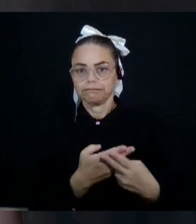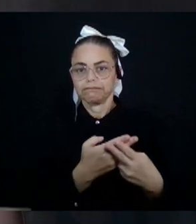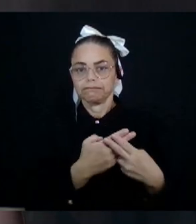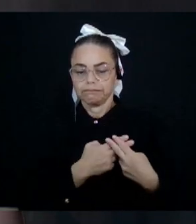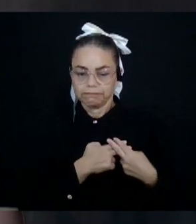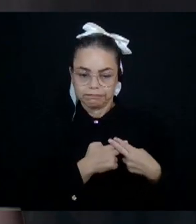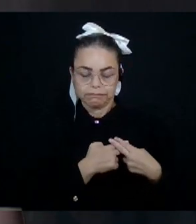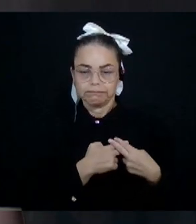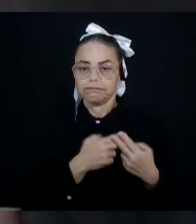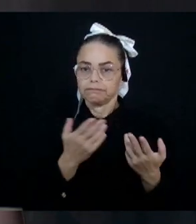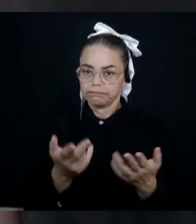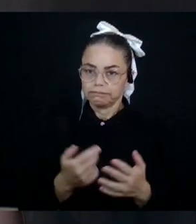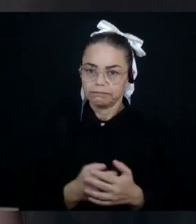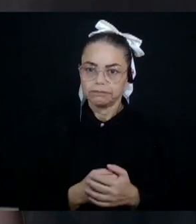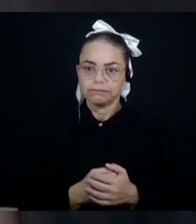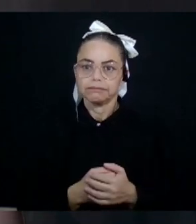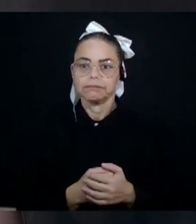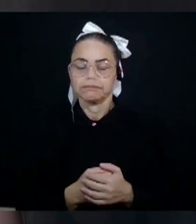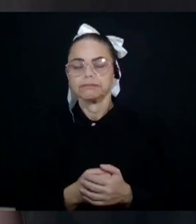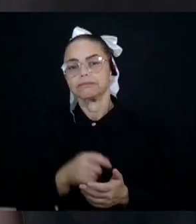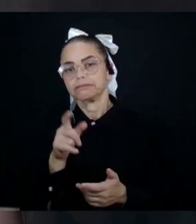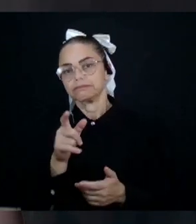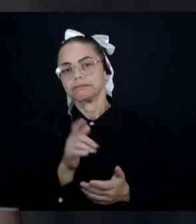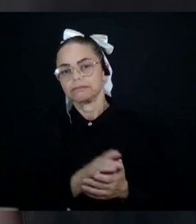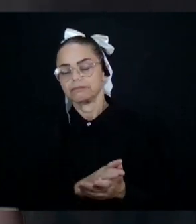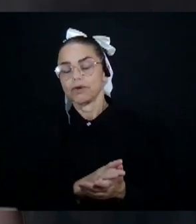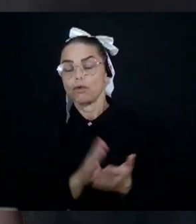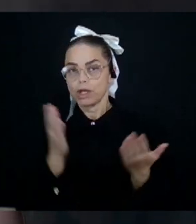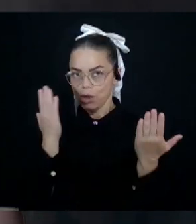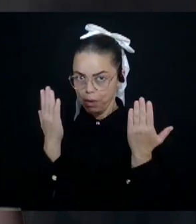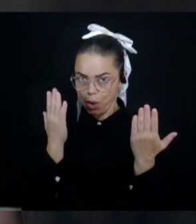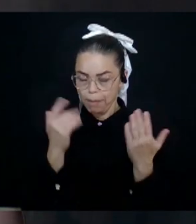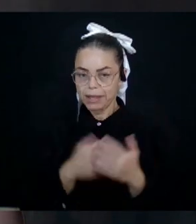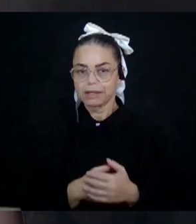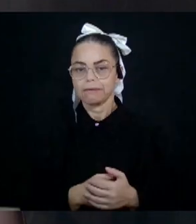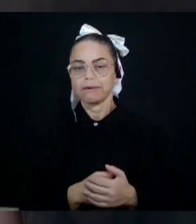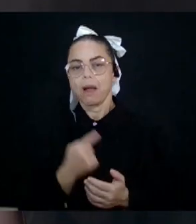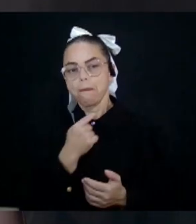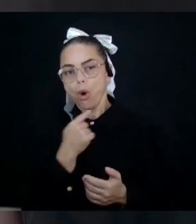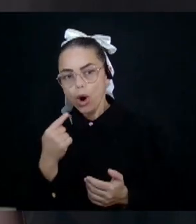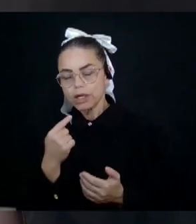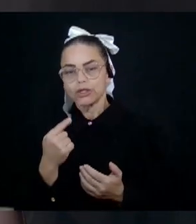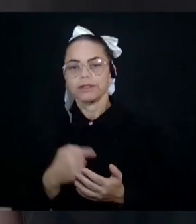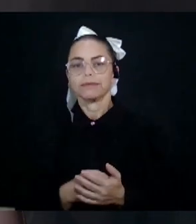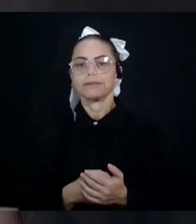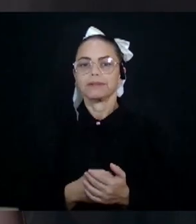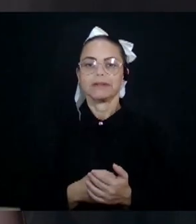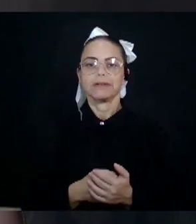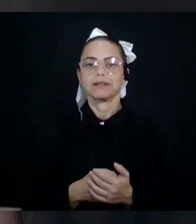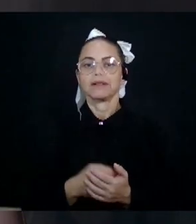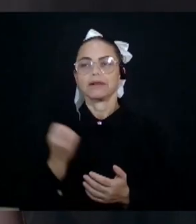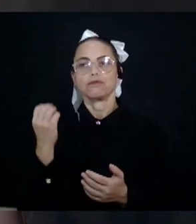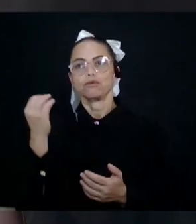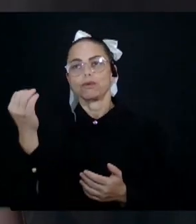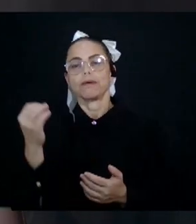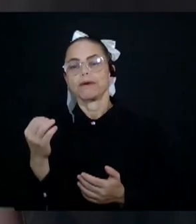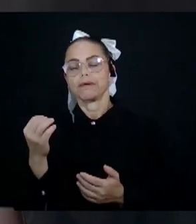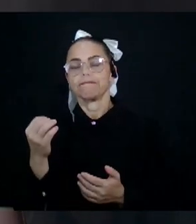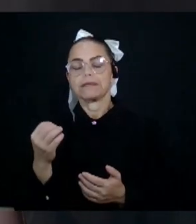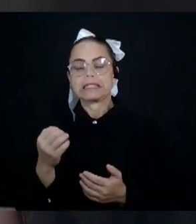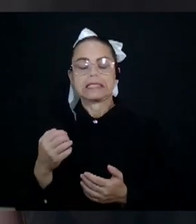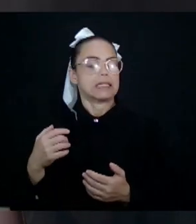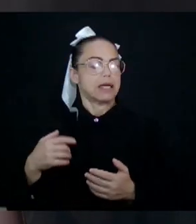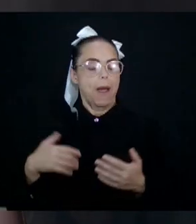você, então você estava se divertindo muito e agora você não vai se divertir naquela intensidade,